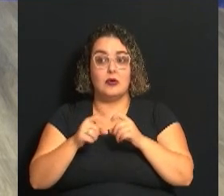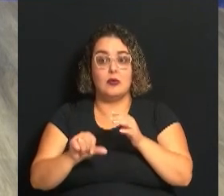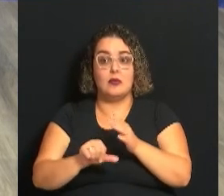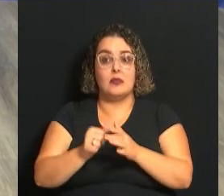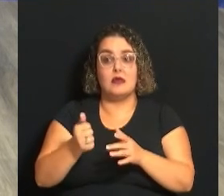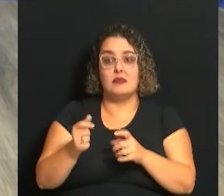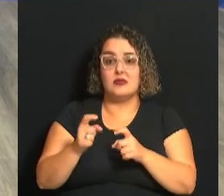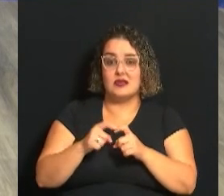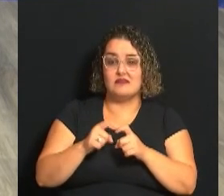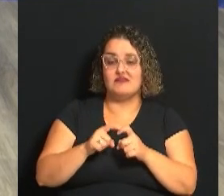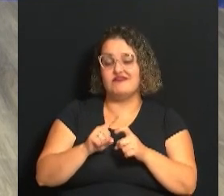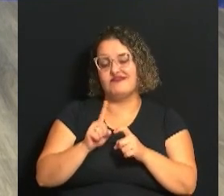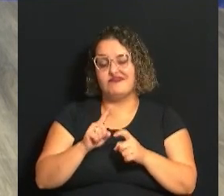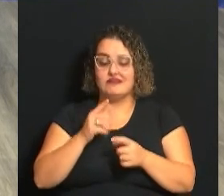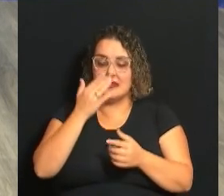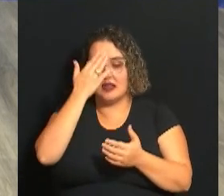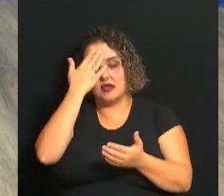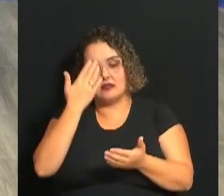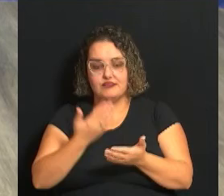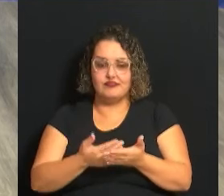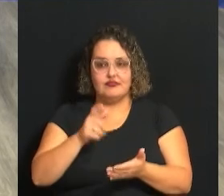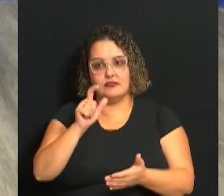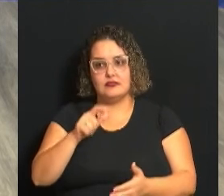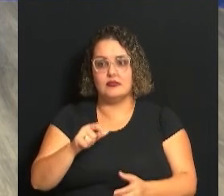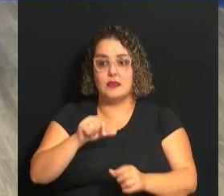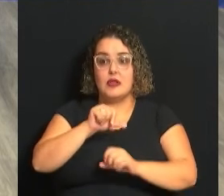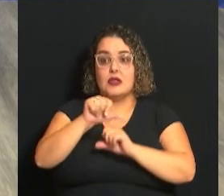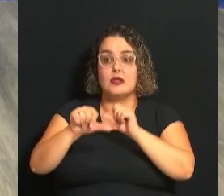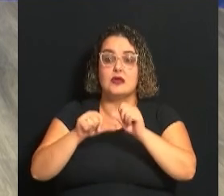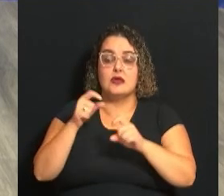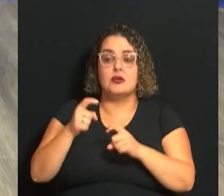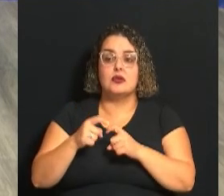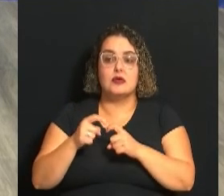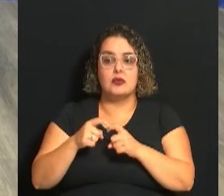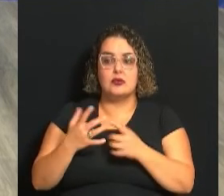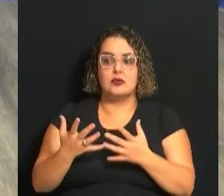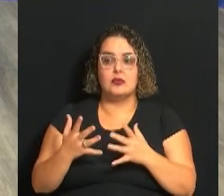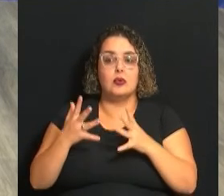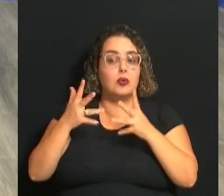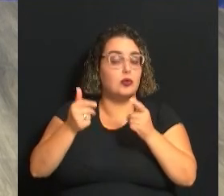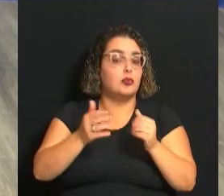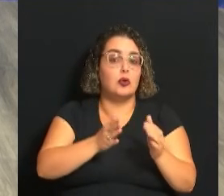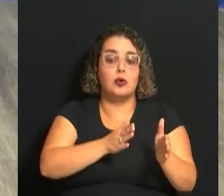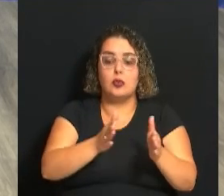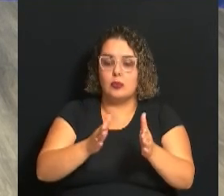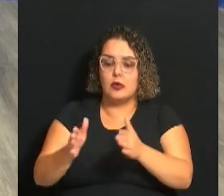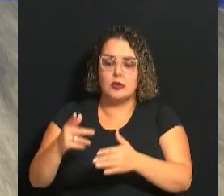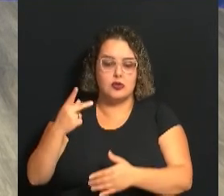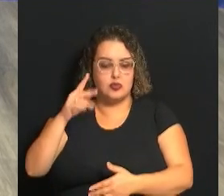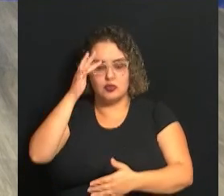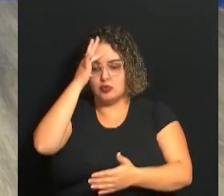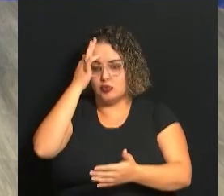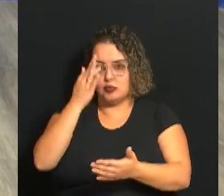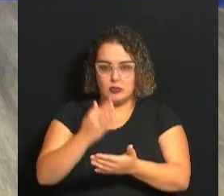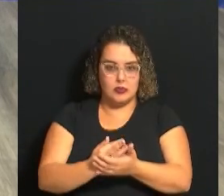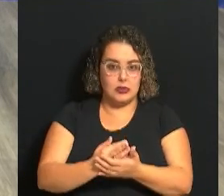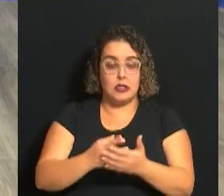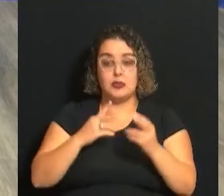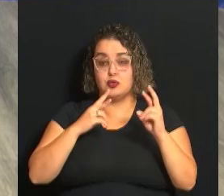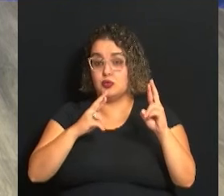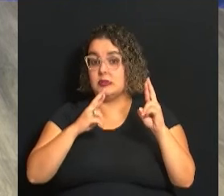estava acreditando muito em você, aí você foi lá e trocou. Todo momento, a sua fé, a sua